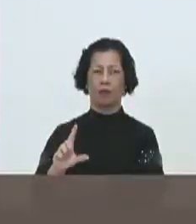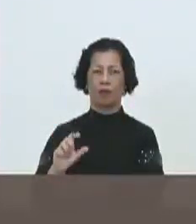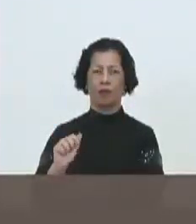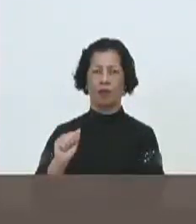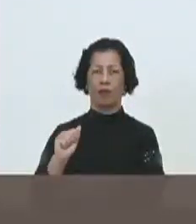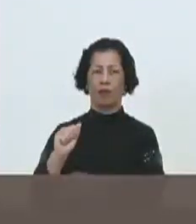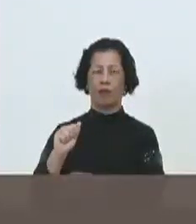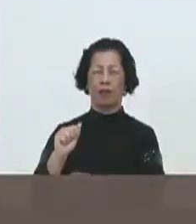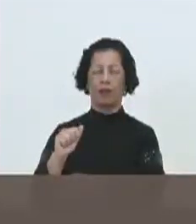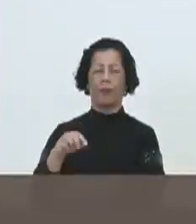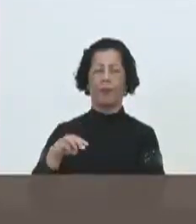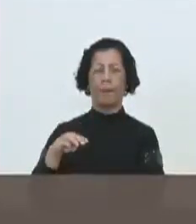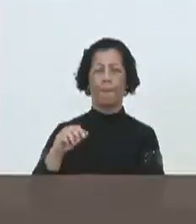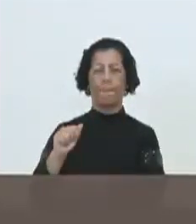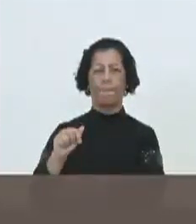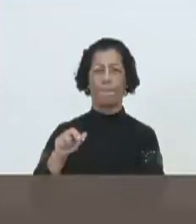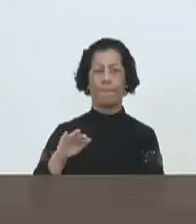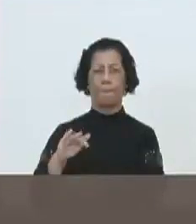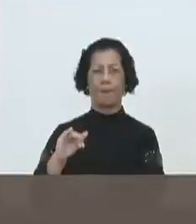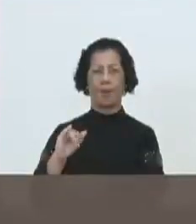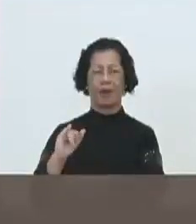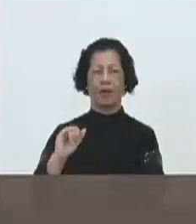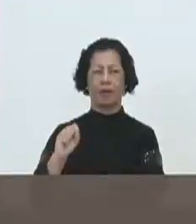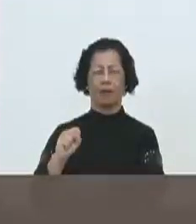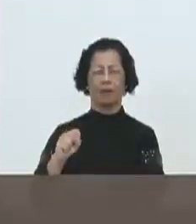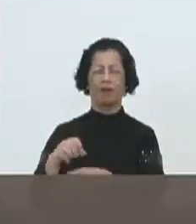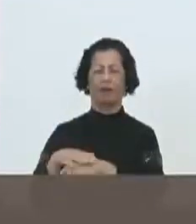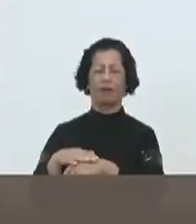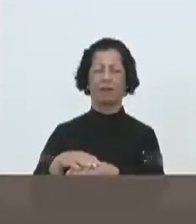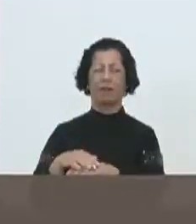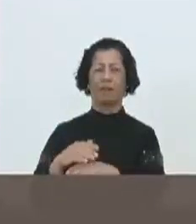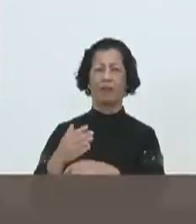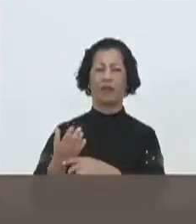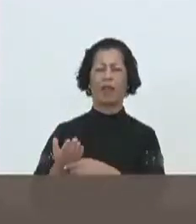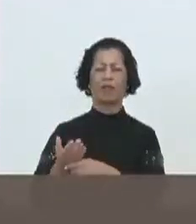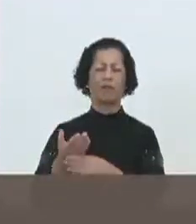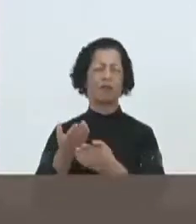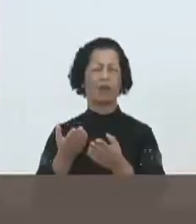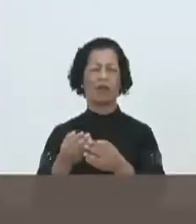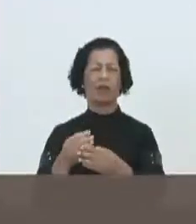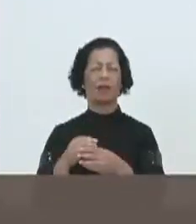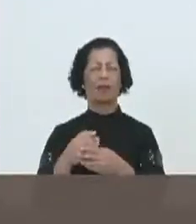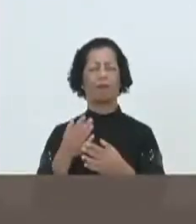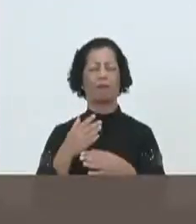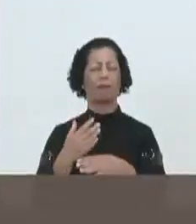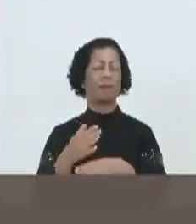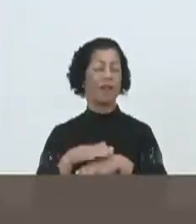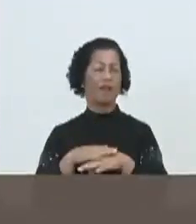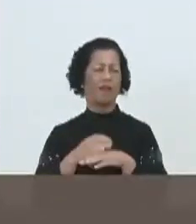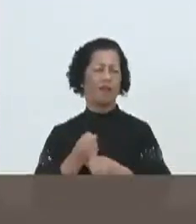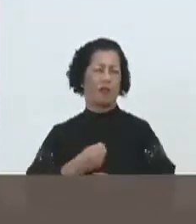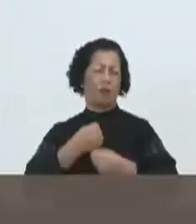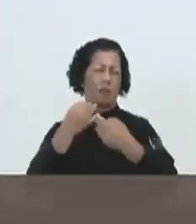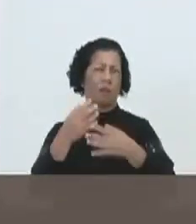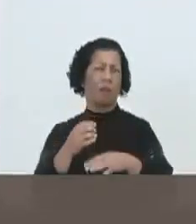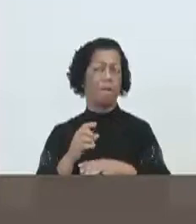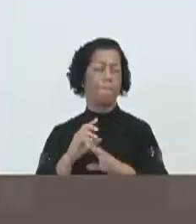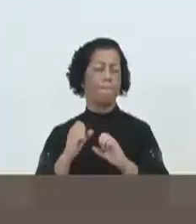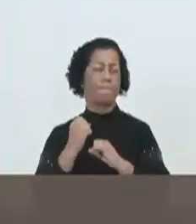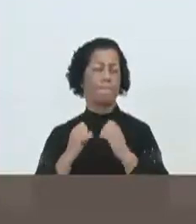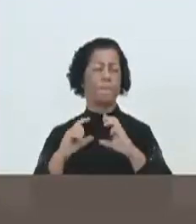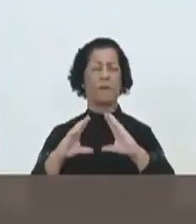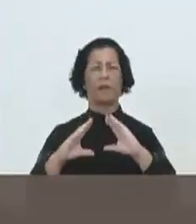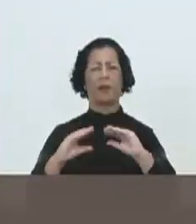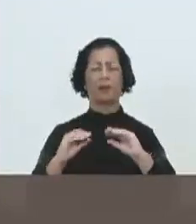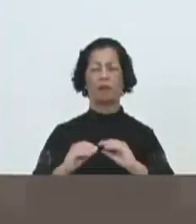fala Guilherme assim parece tudo tão tranquilo né mas não tá tranquilo por que não tá tranquilo